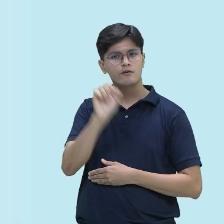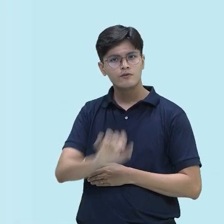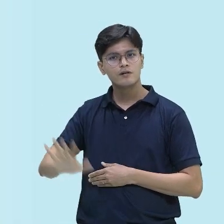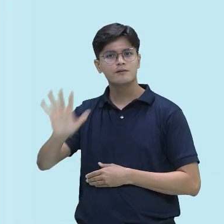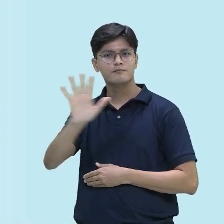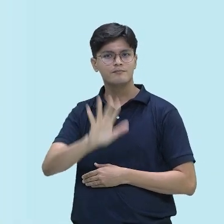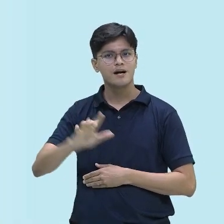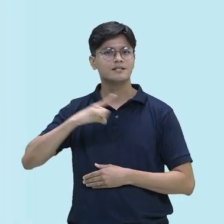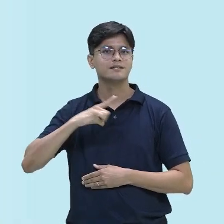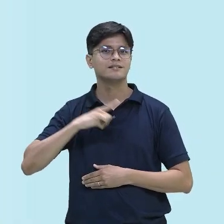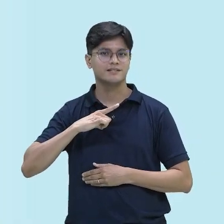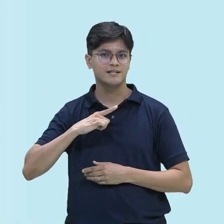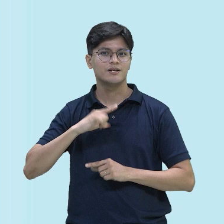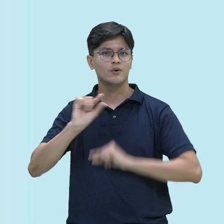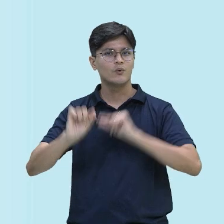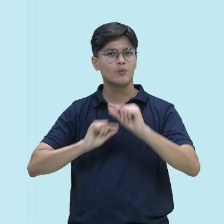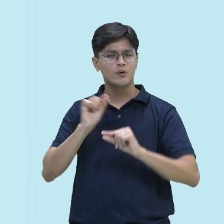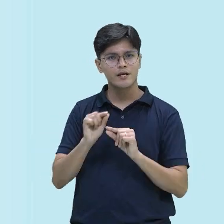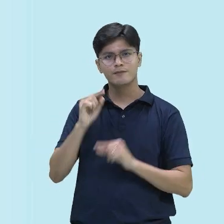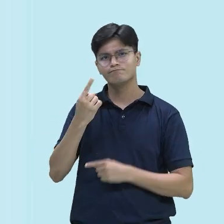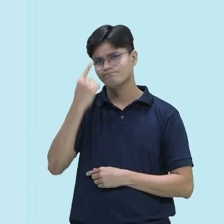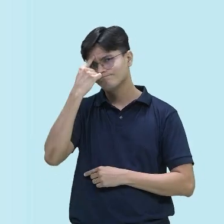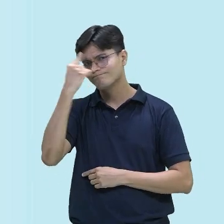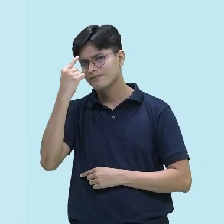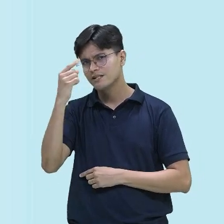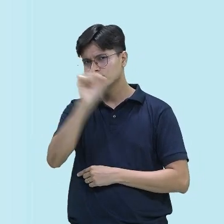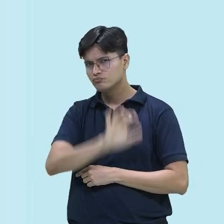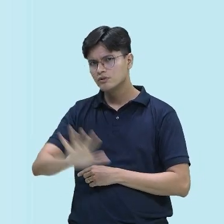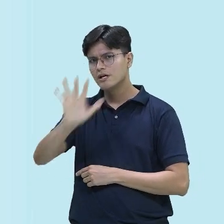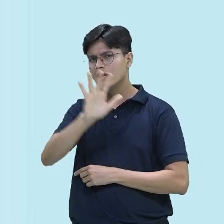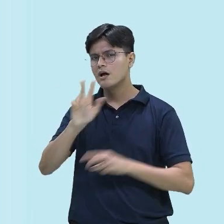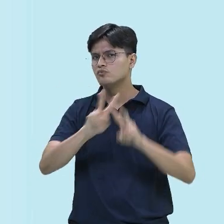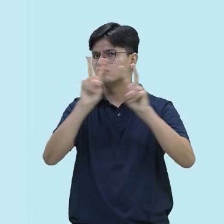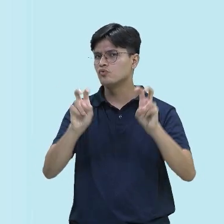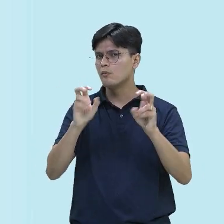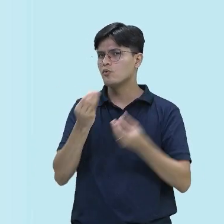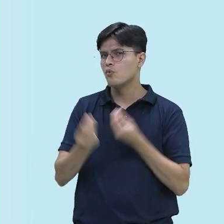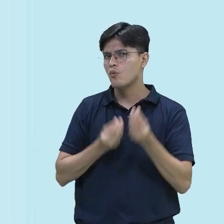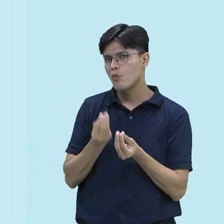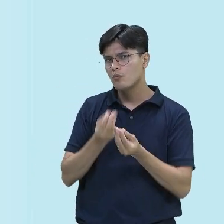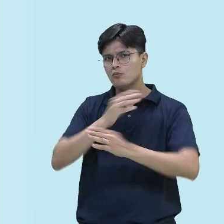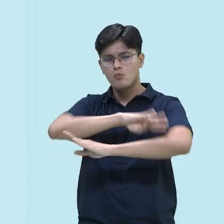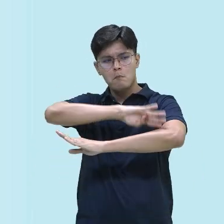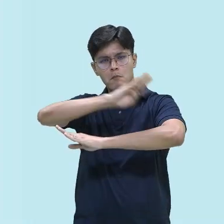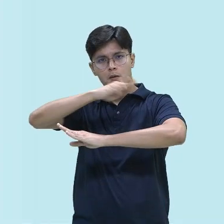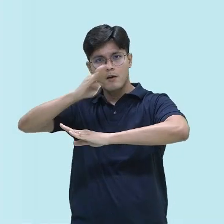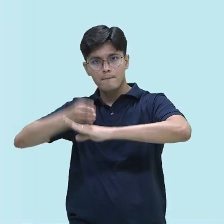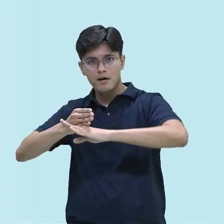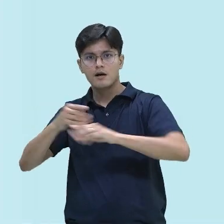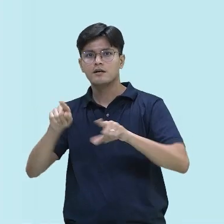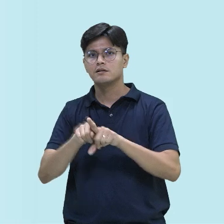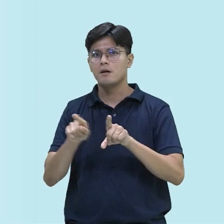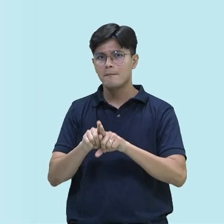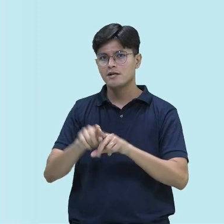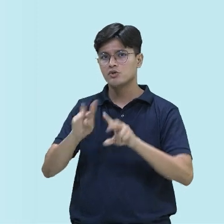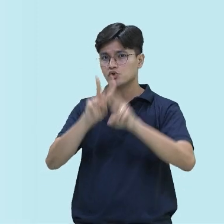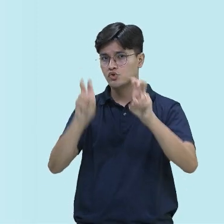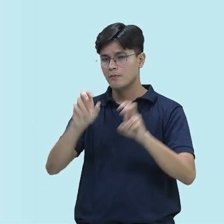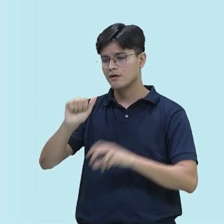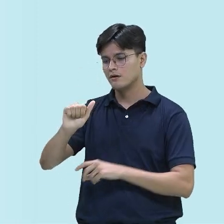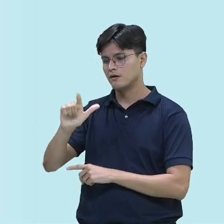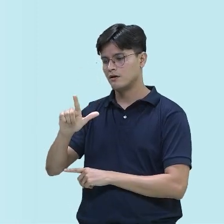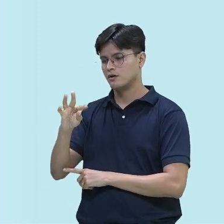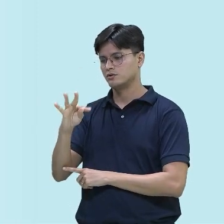tem um panorama geral da questão dessa irregularidade e da questão também da altitude, né? Então,